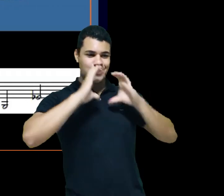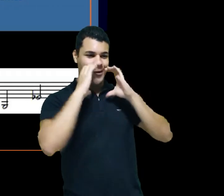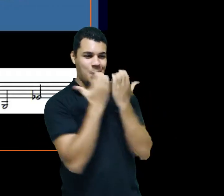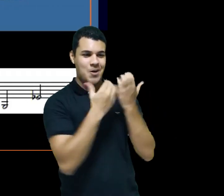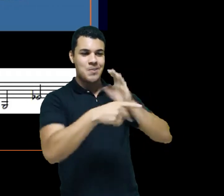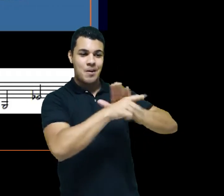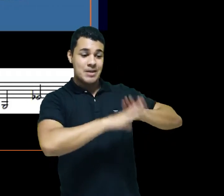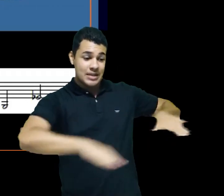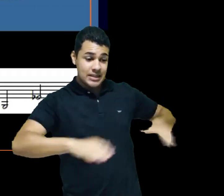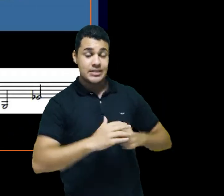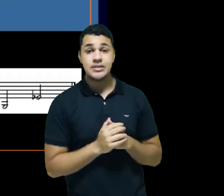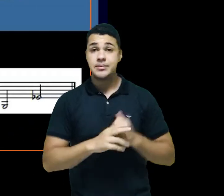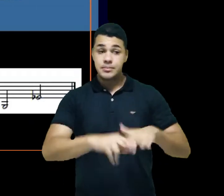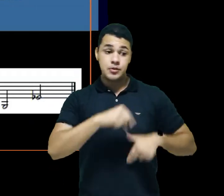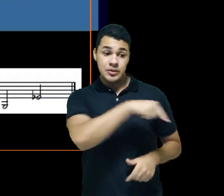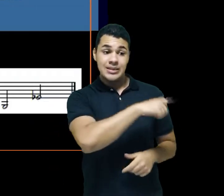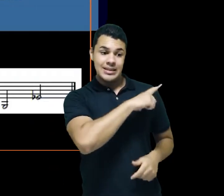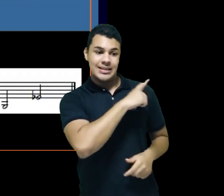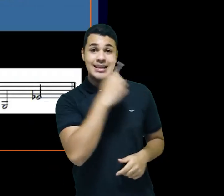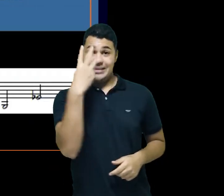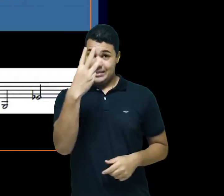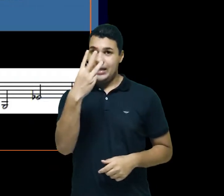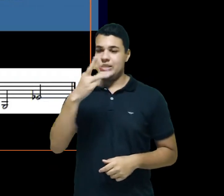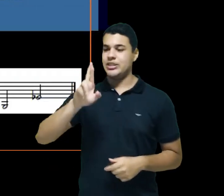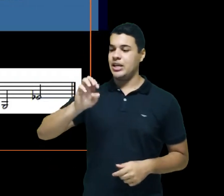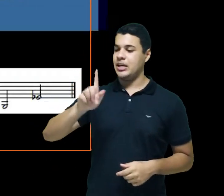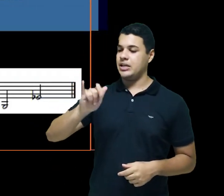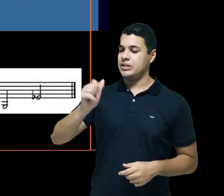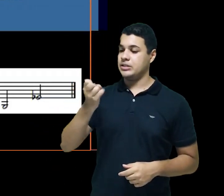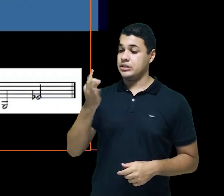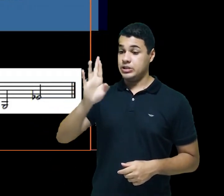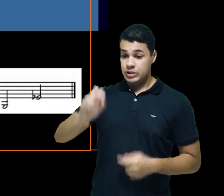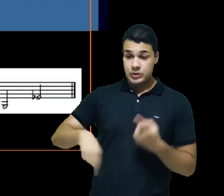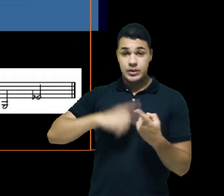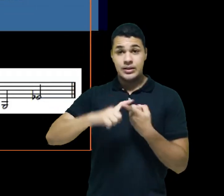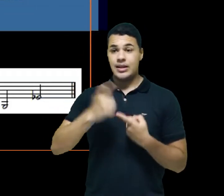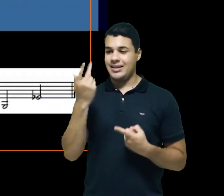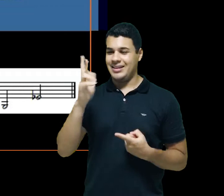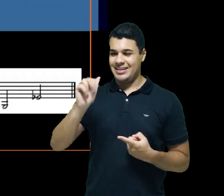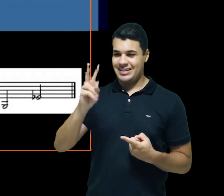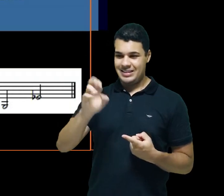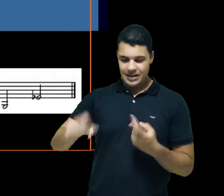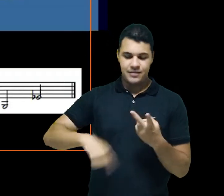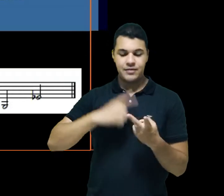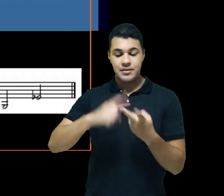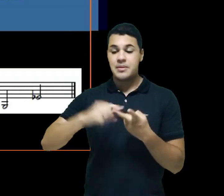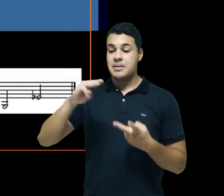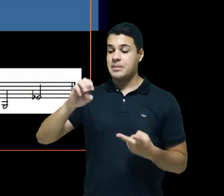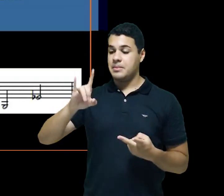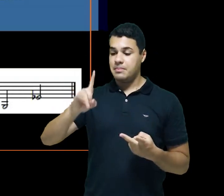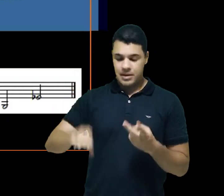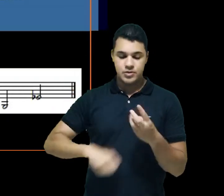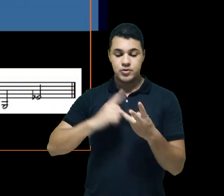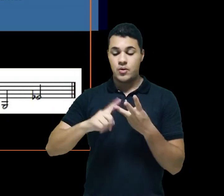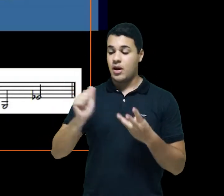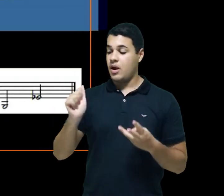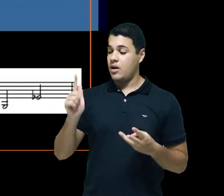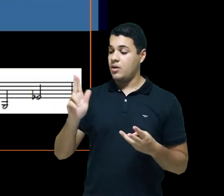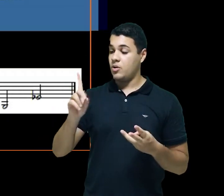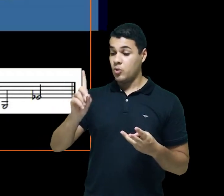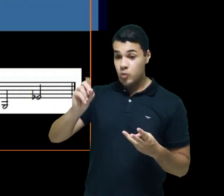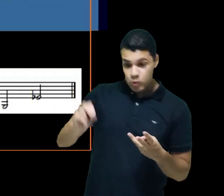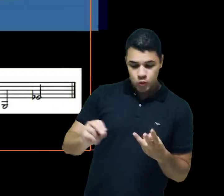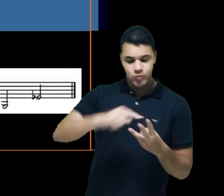crianças, cada pessoa possui 3 registros vocais: grave, médio e agudo. Com base em